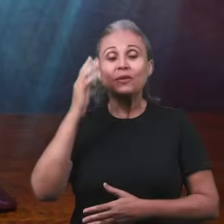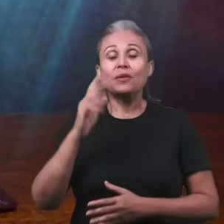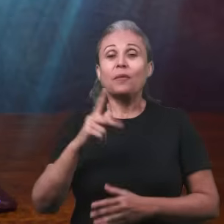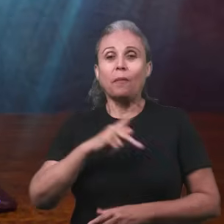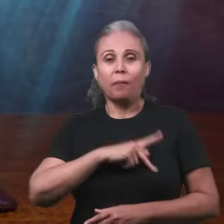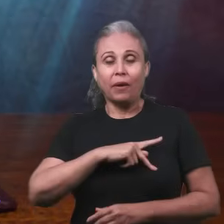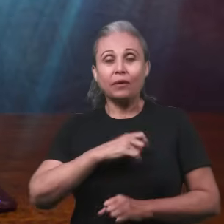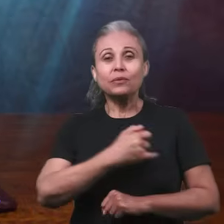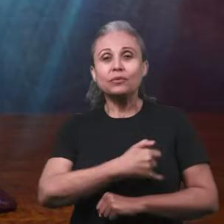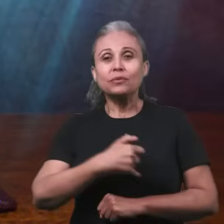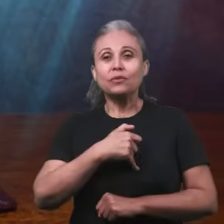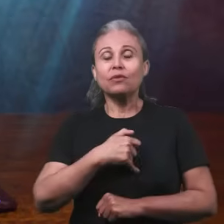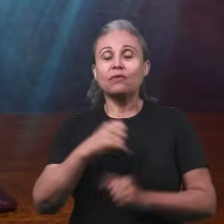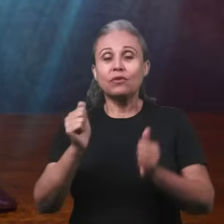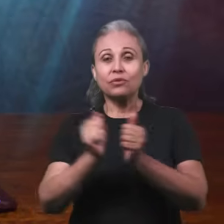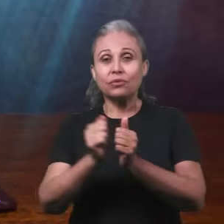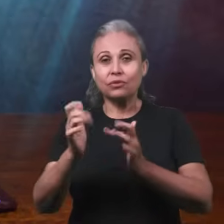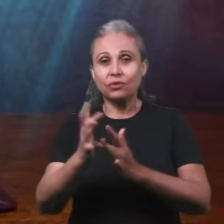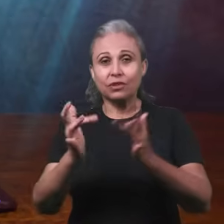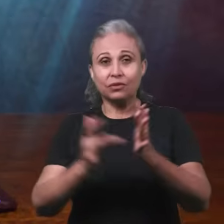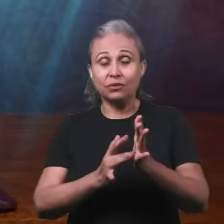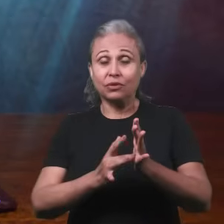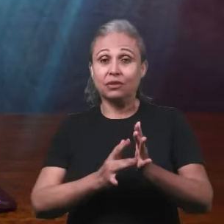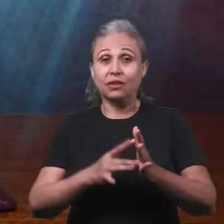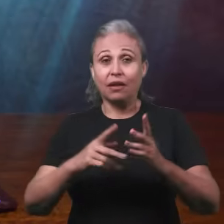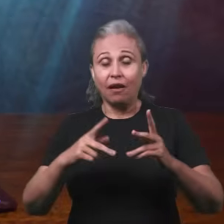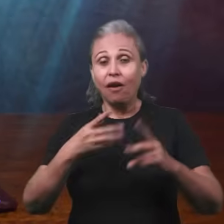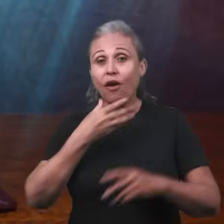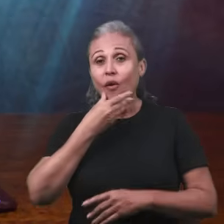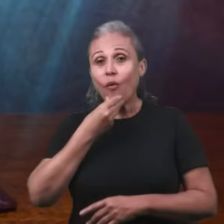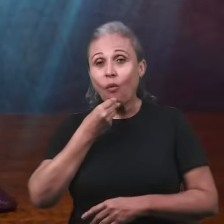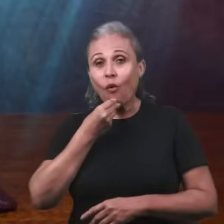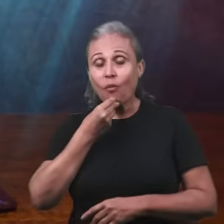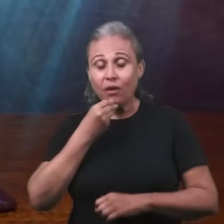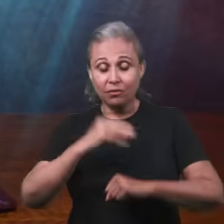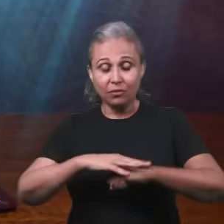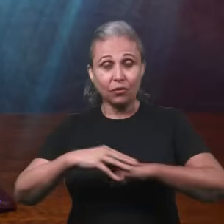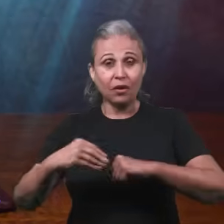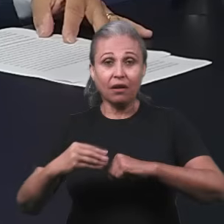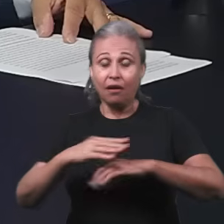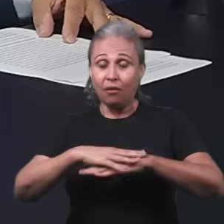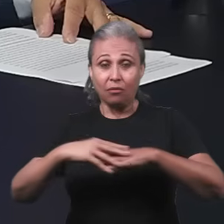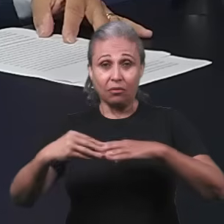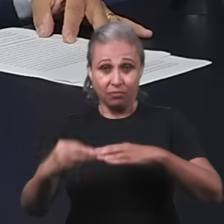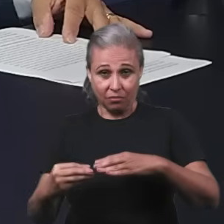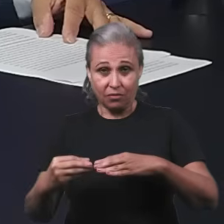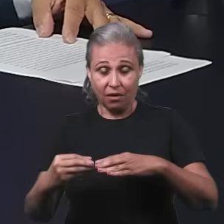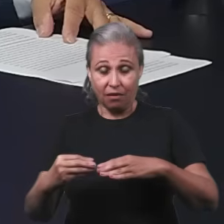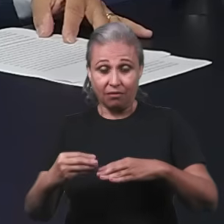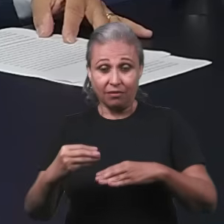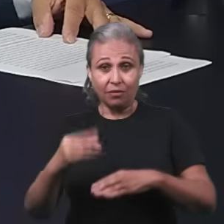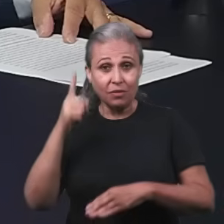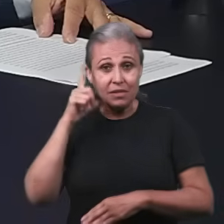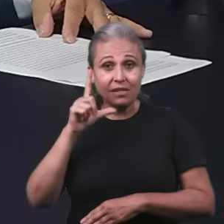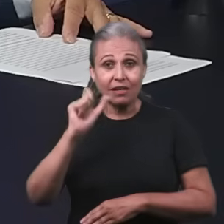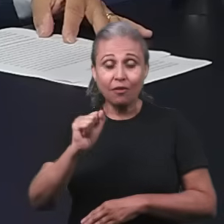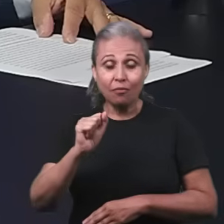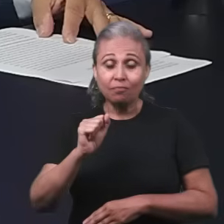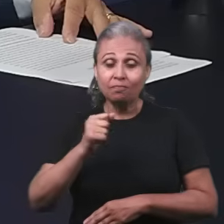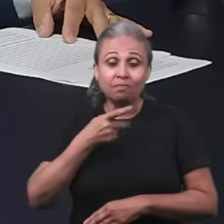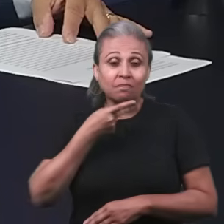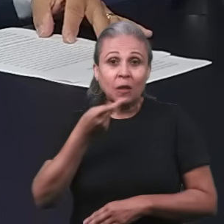fora curado, nada tinham a dizer ao contrário. Porque o